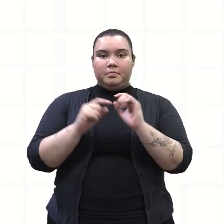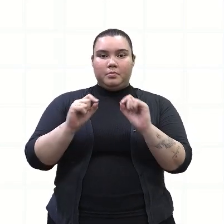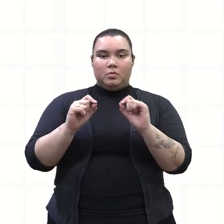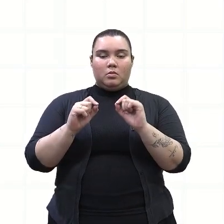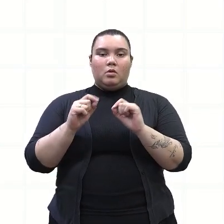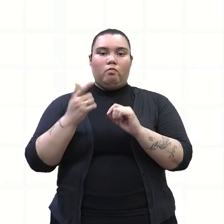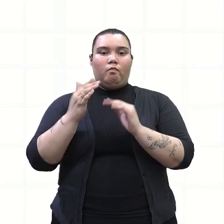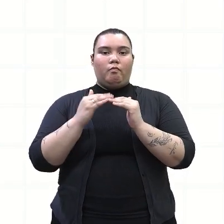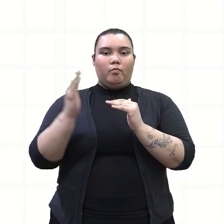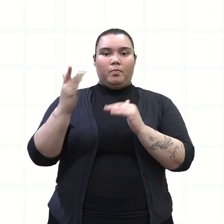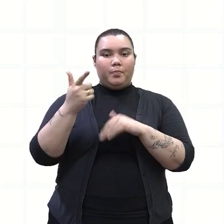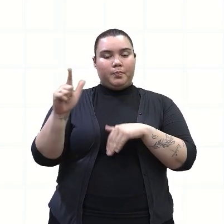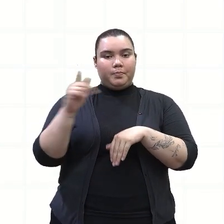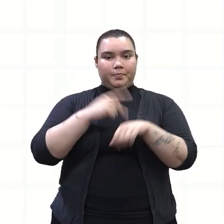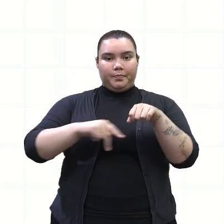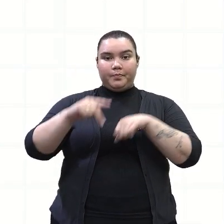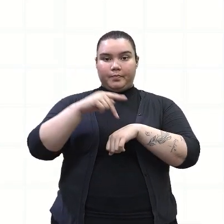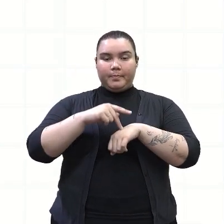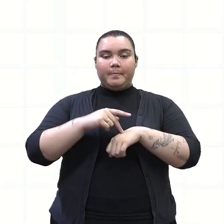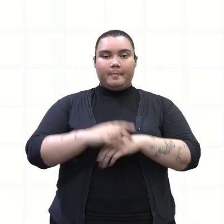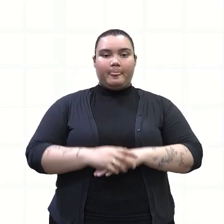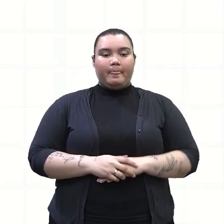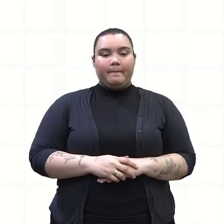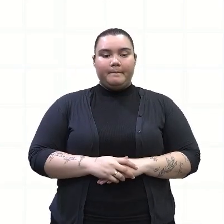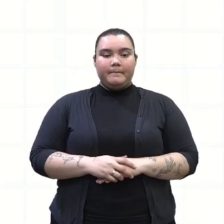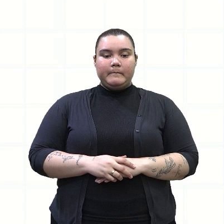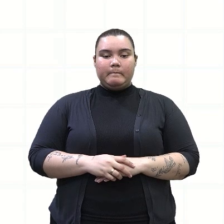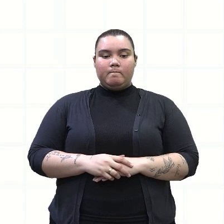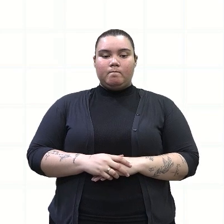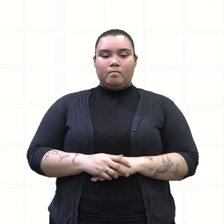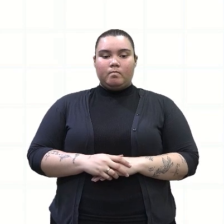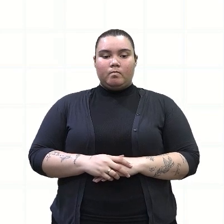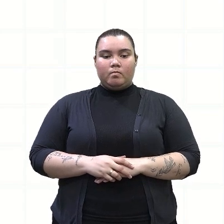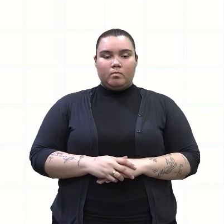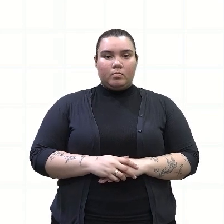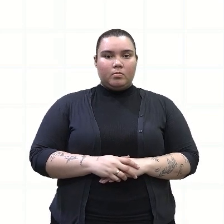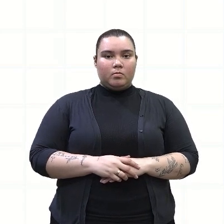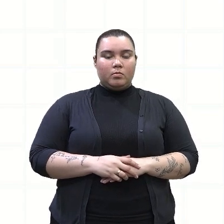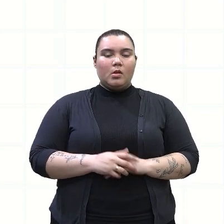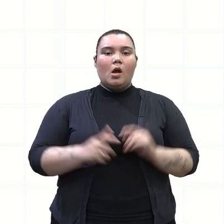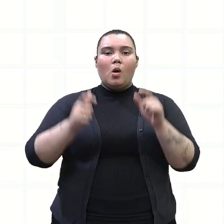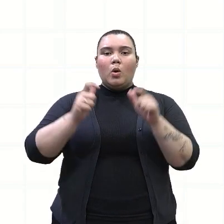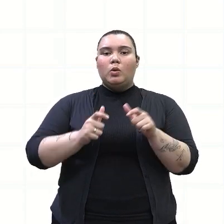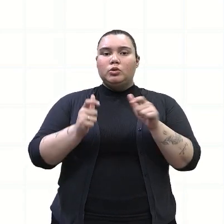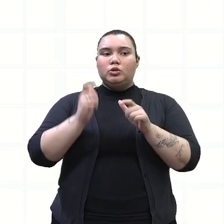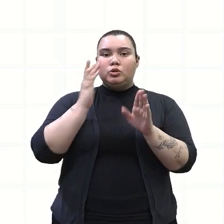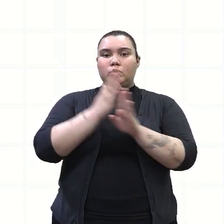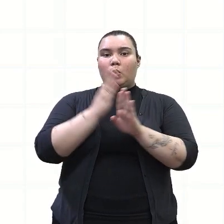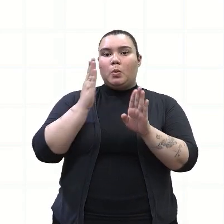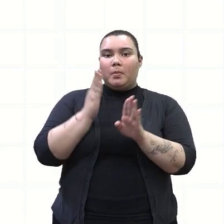também, tá? Então, onde foi verified? Onde foi verificado? Onde